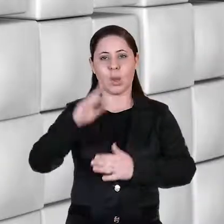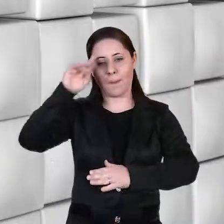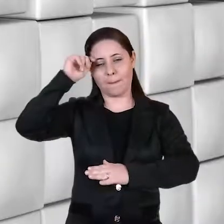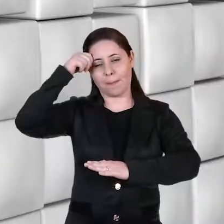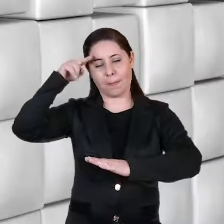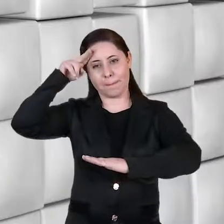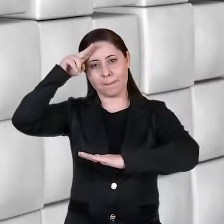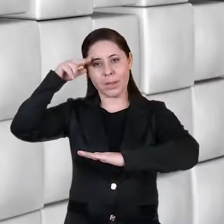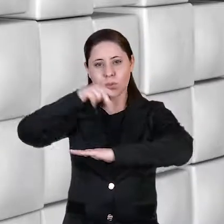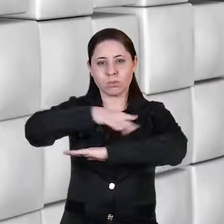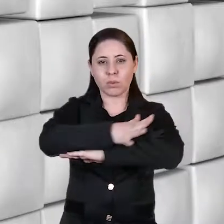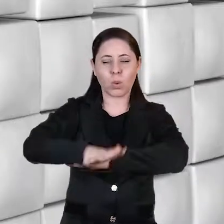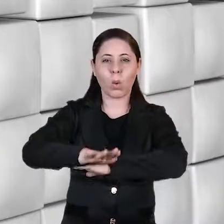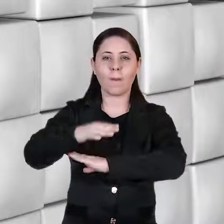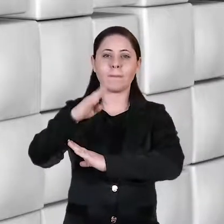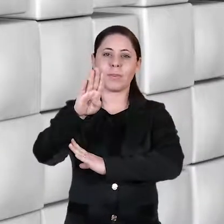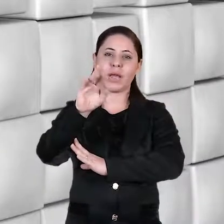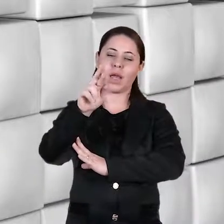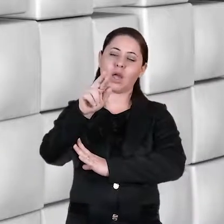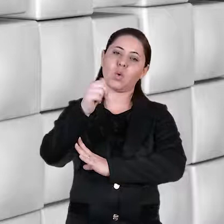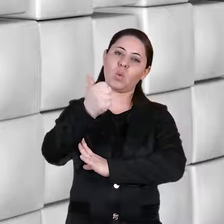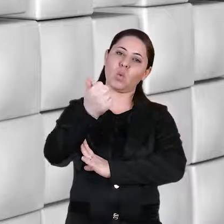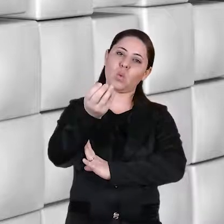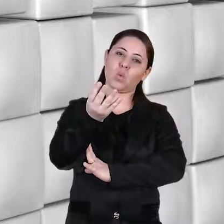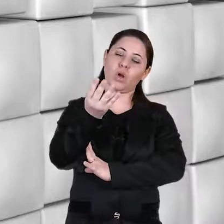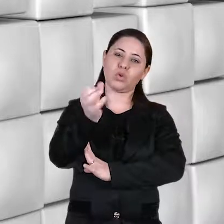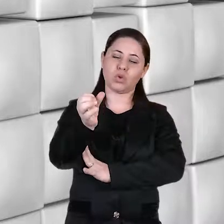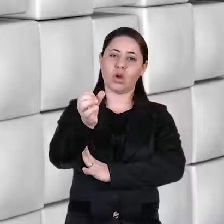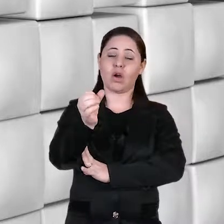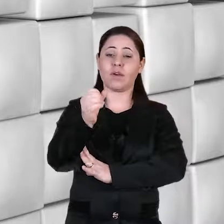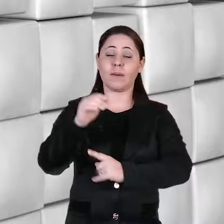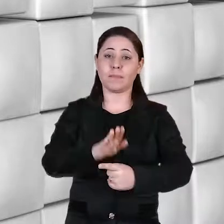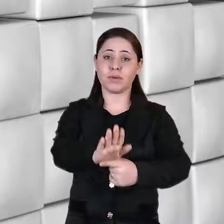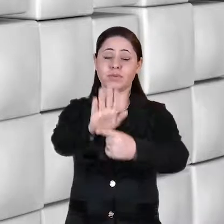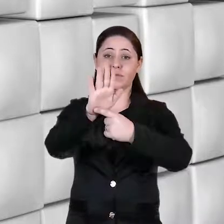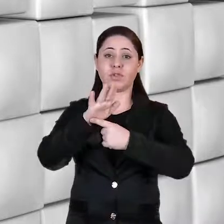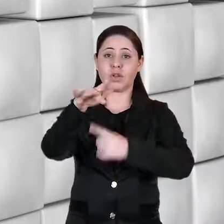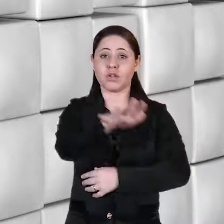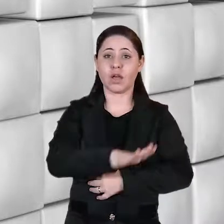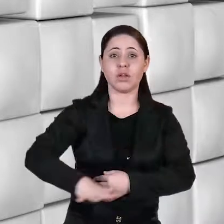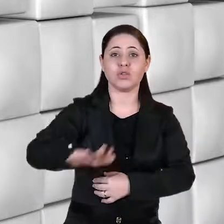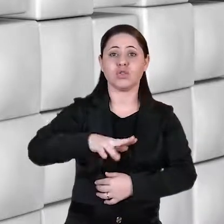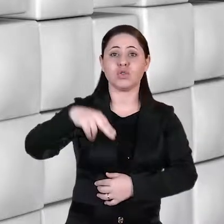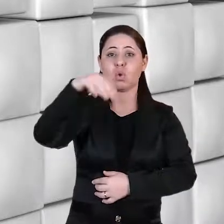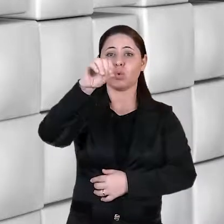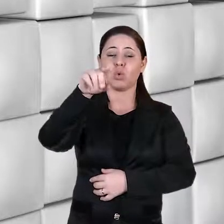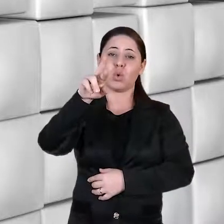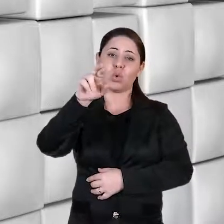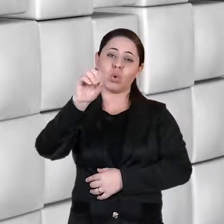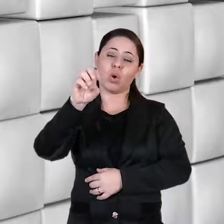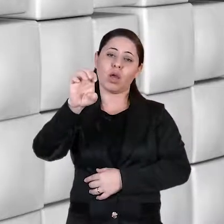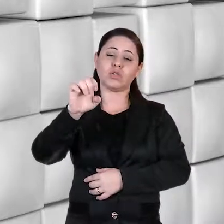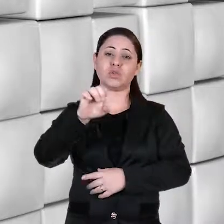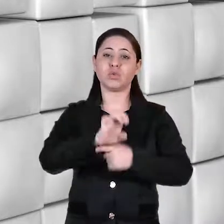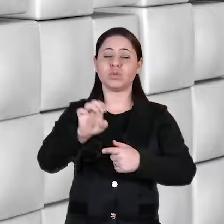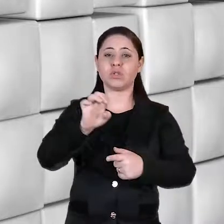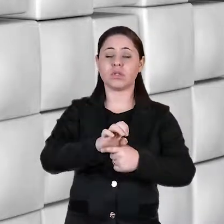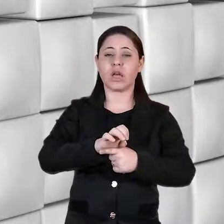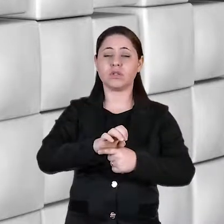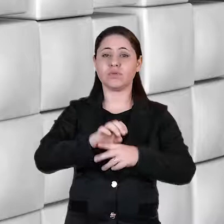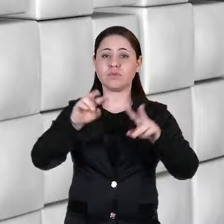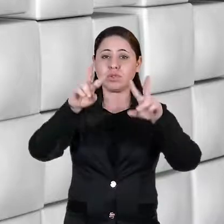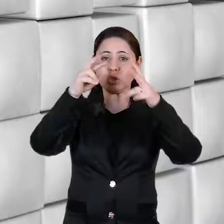Início da pavimentação da BR-149, que beneficiará na região noroeste do estado,